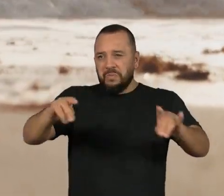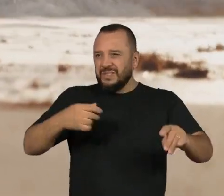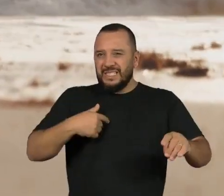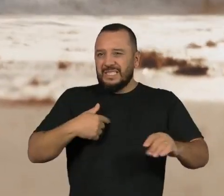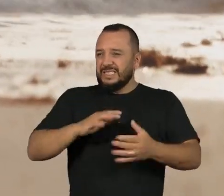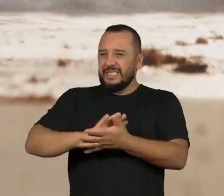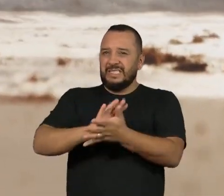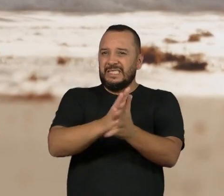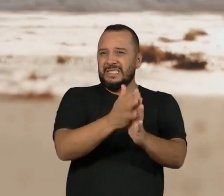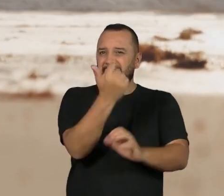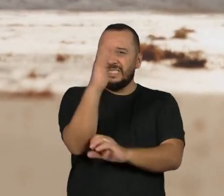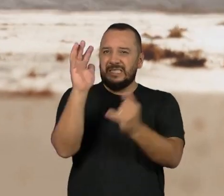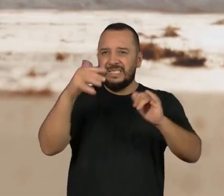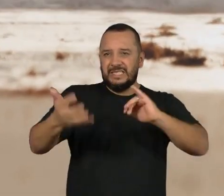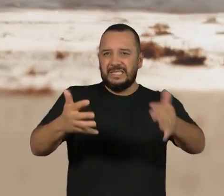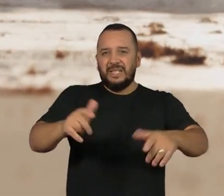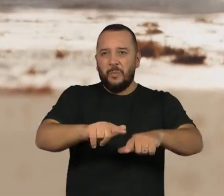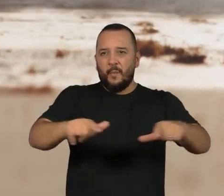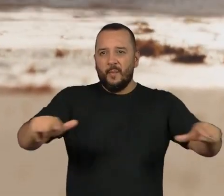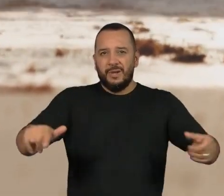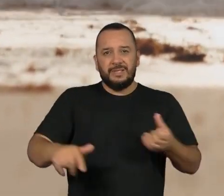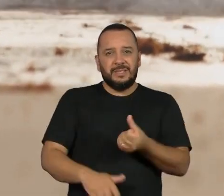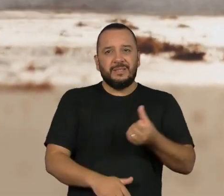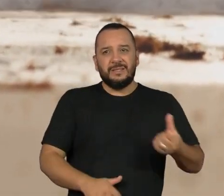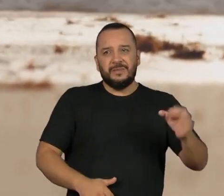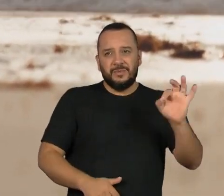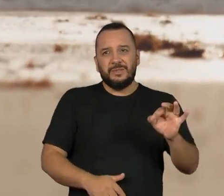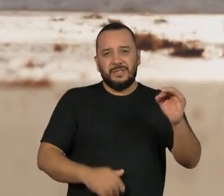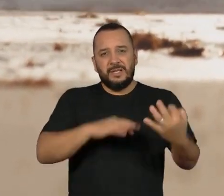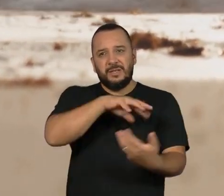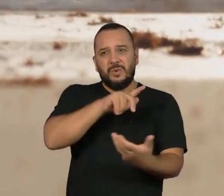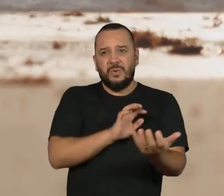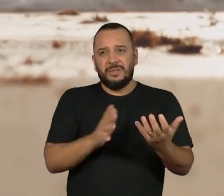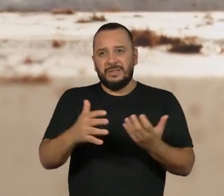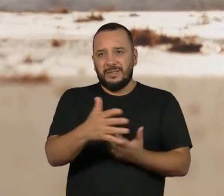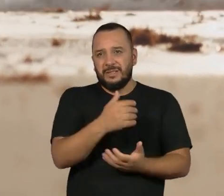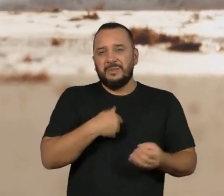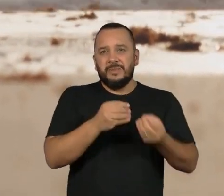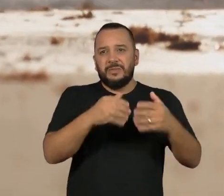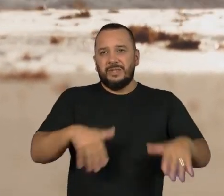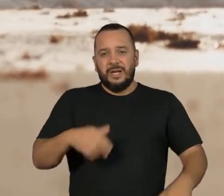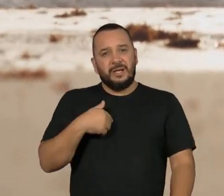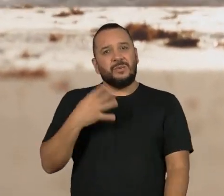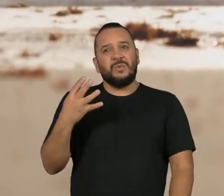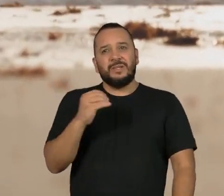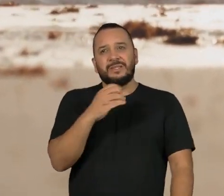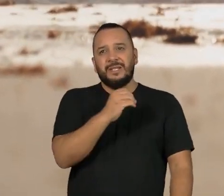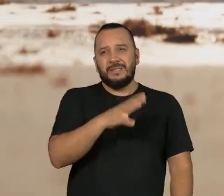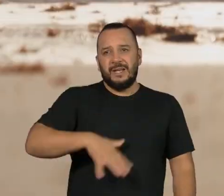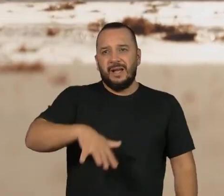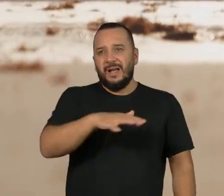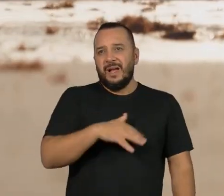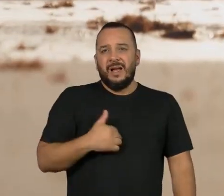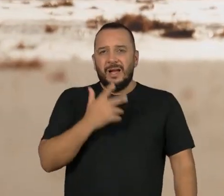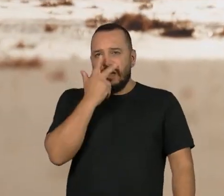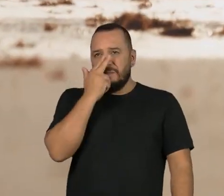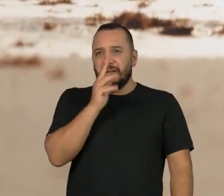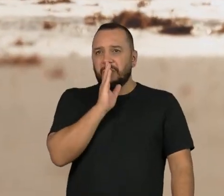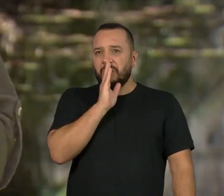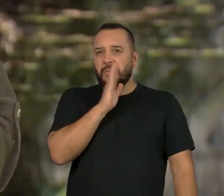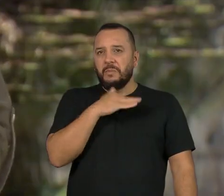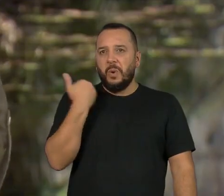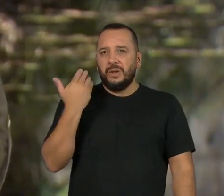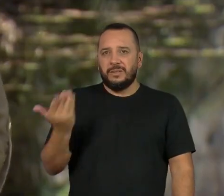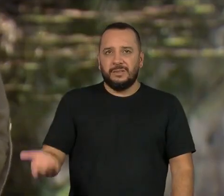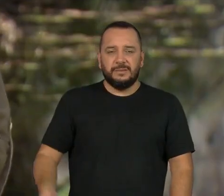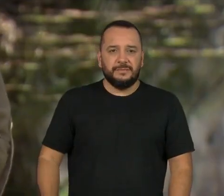66% dos oceanos foram impactados, com mais de 400 zonas mortas. A variedade de